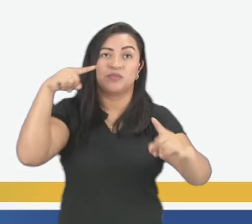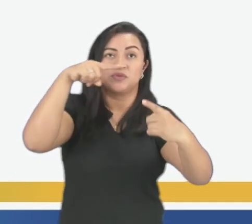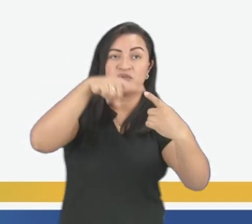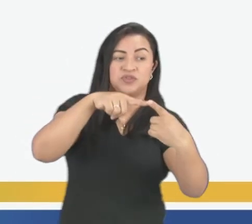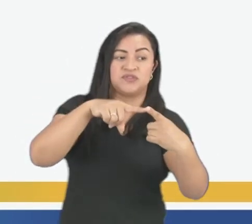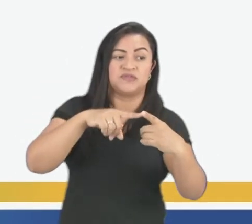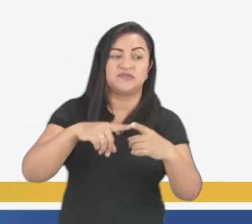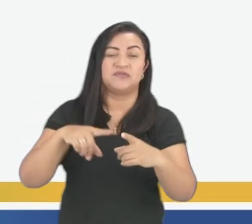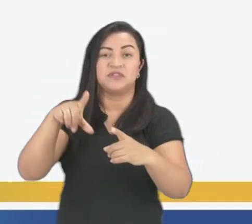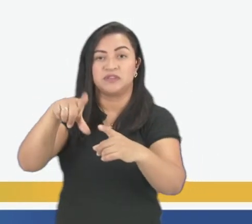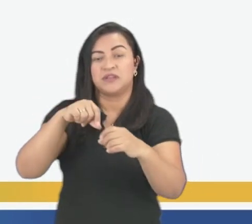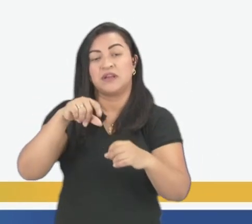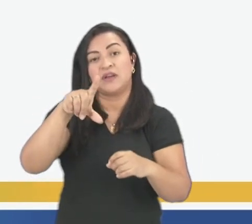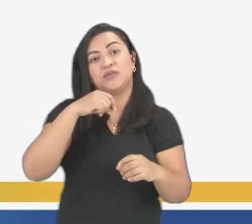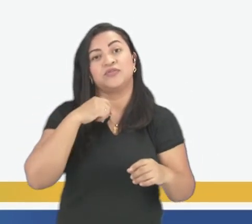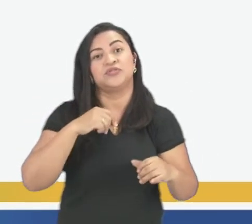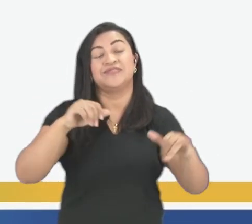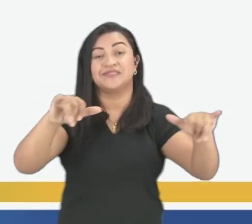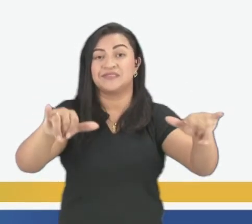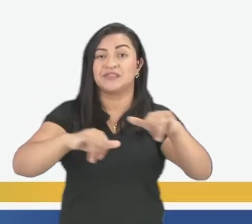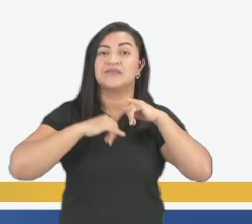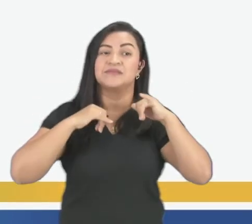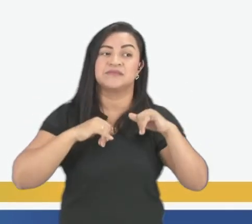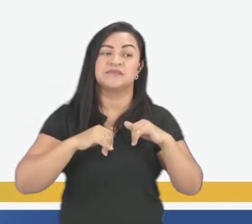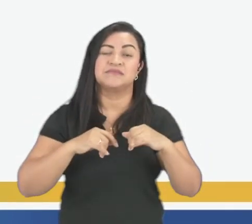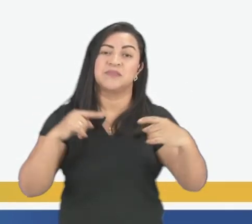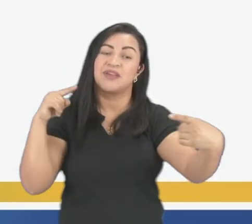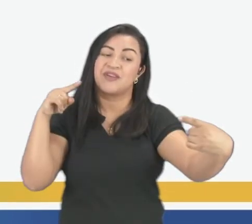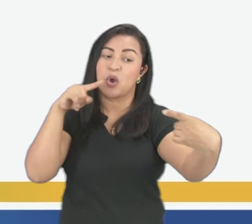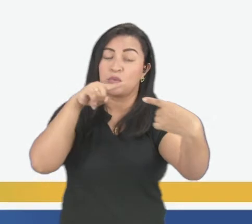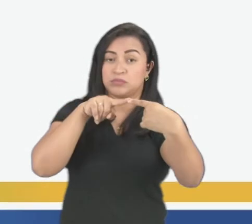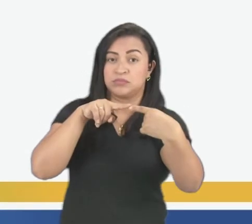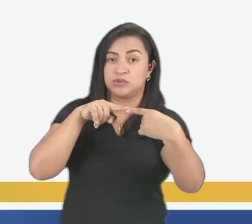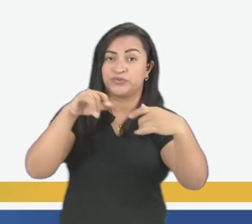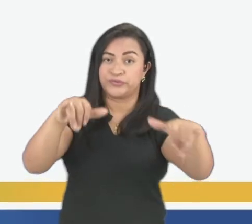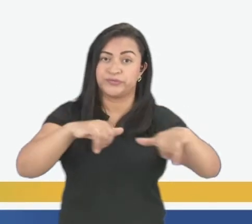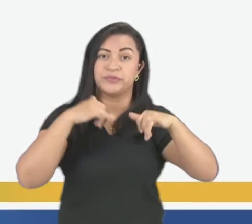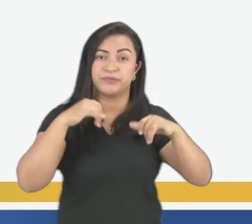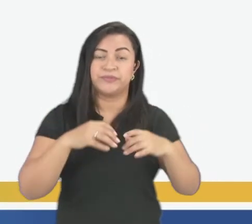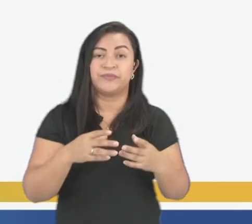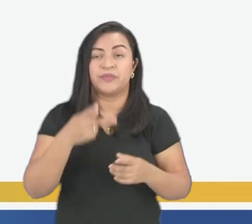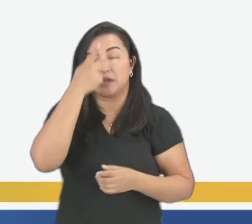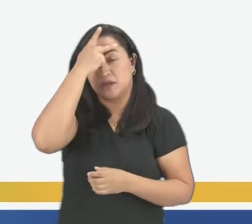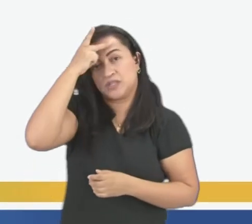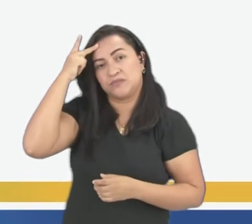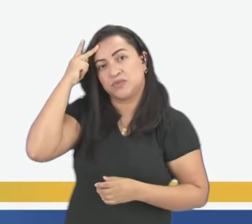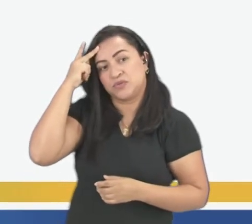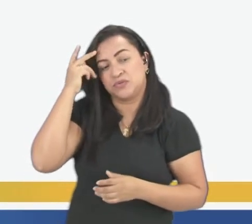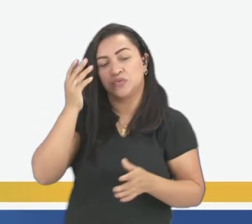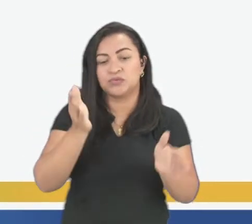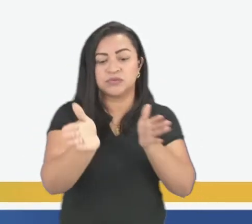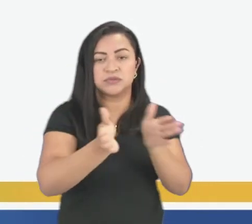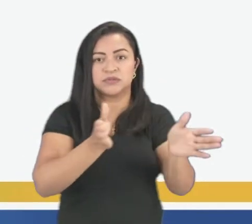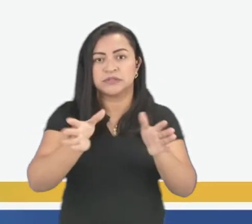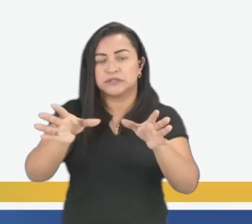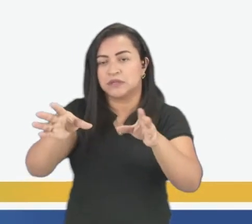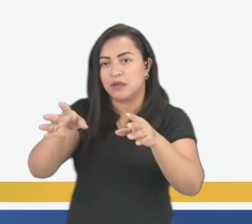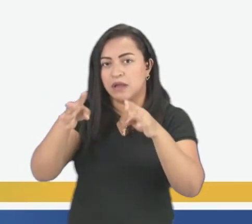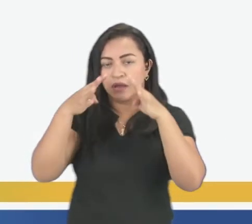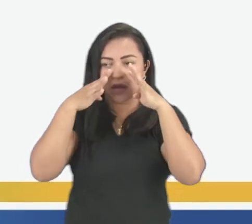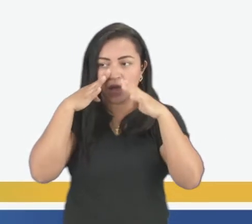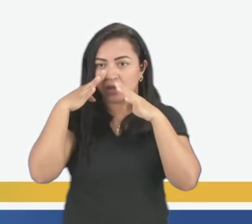vai fazer uma seleção e vai trazer um objetivo para que as pessoas tenham acesso a isso. E na religião, opção por